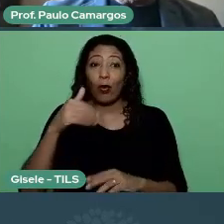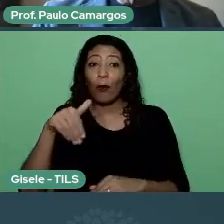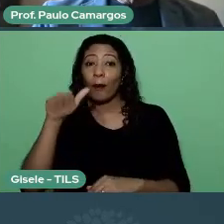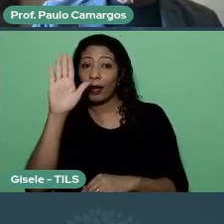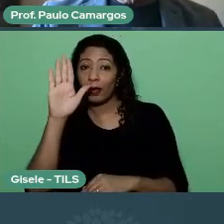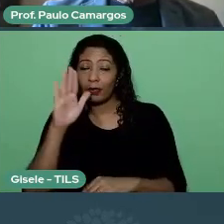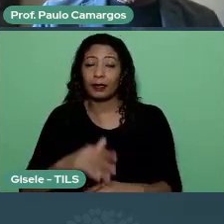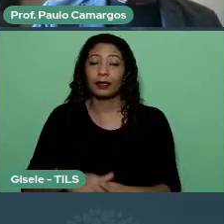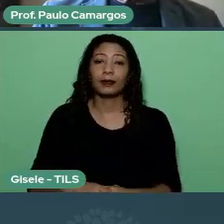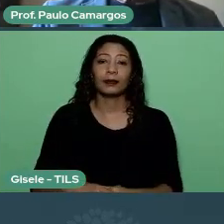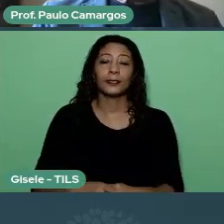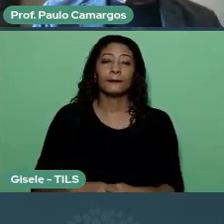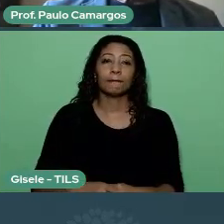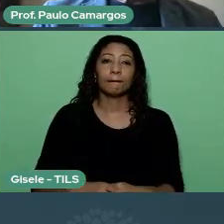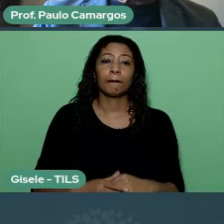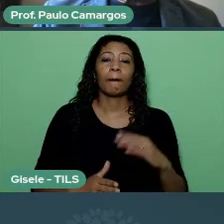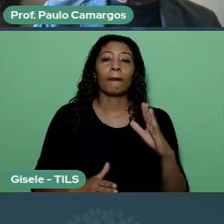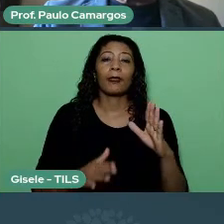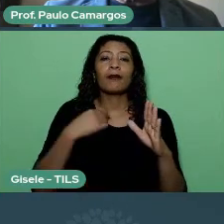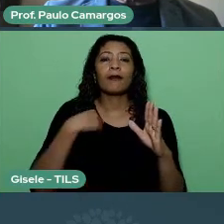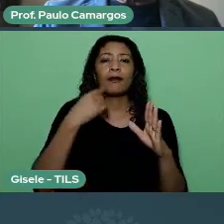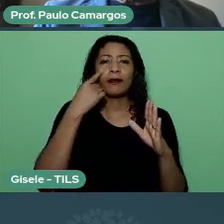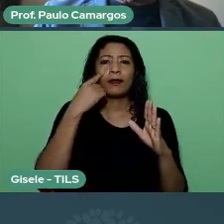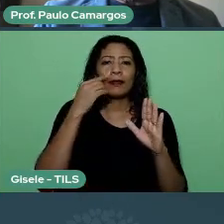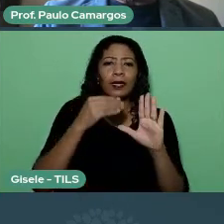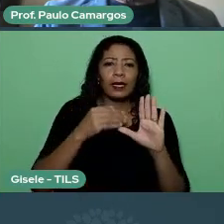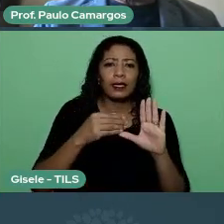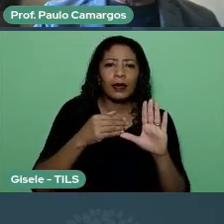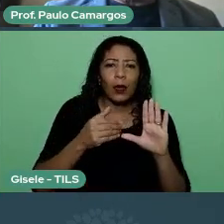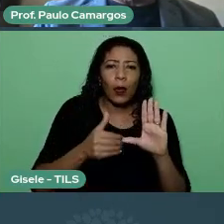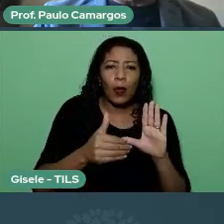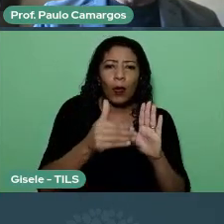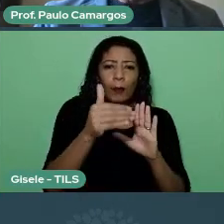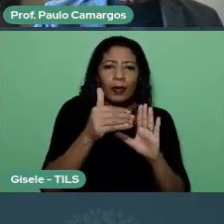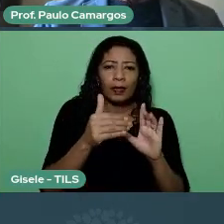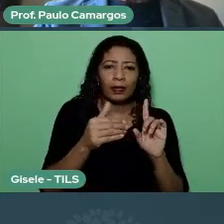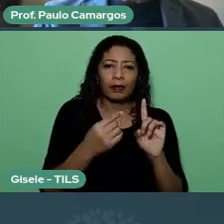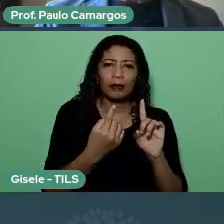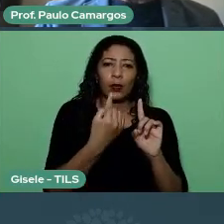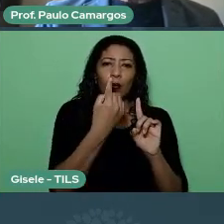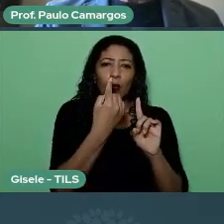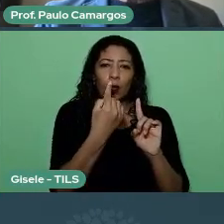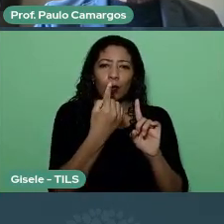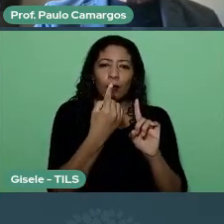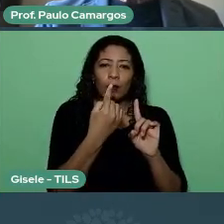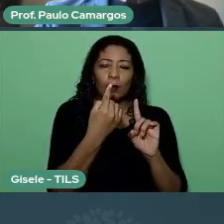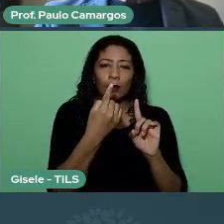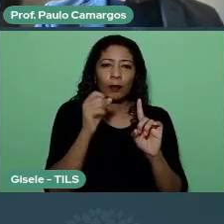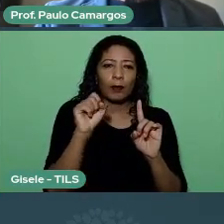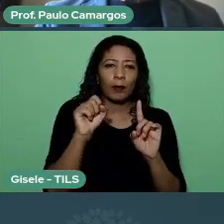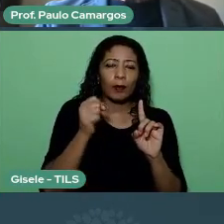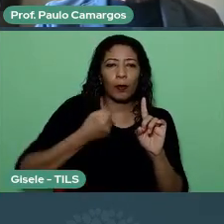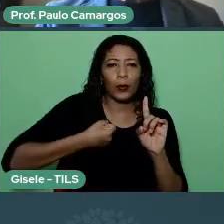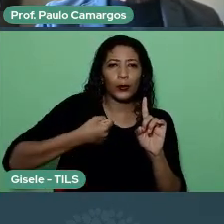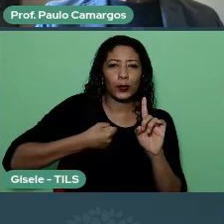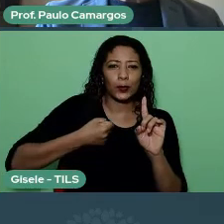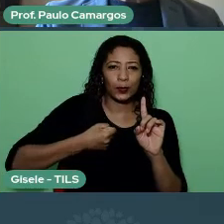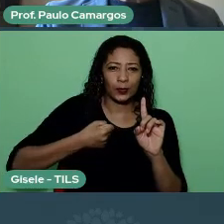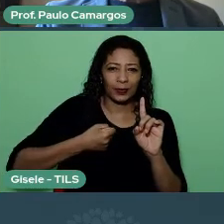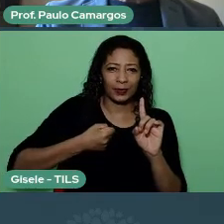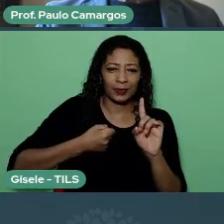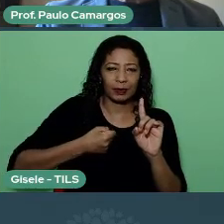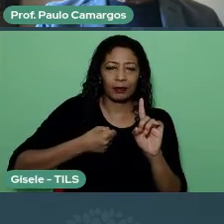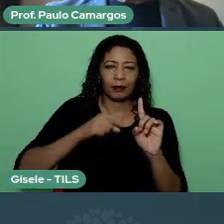observem que, no ponto de partida, a diferença aqui é de 1 ponto só entre um tratamento e outro, mas a partir de